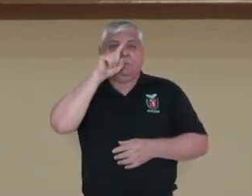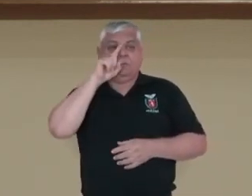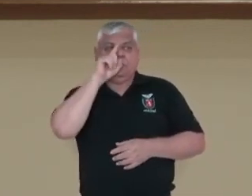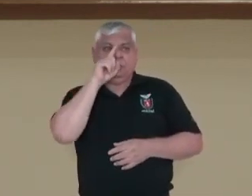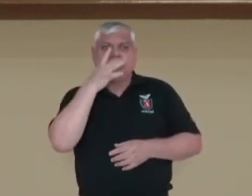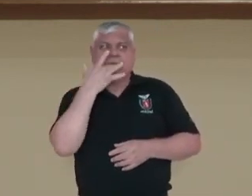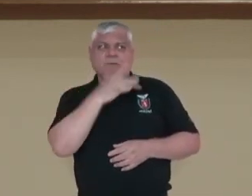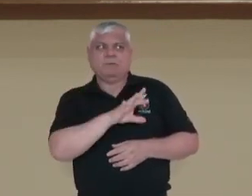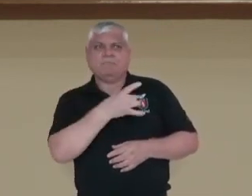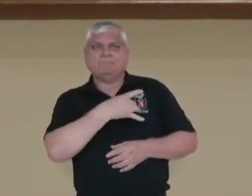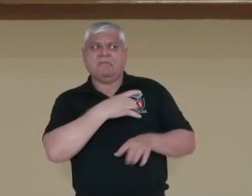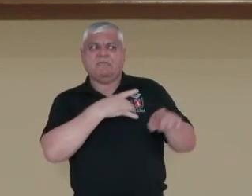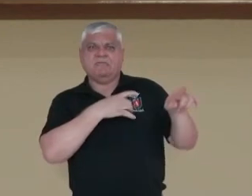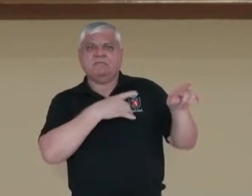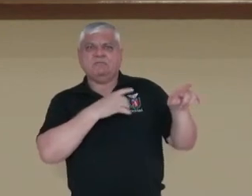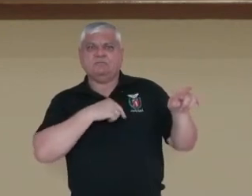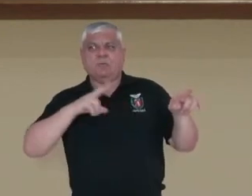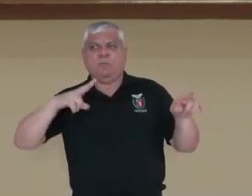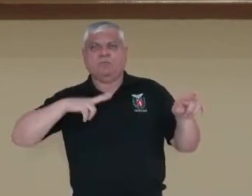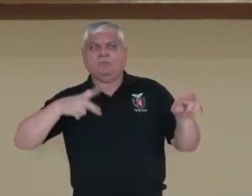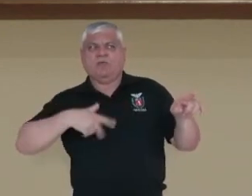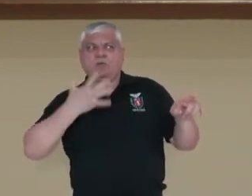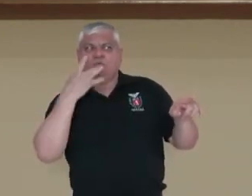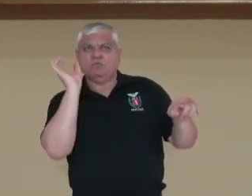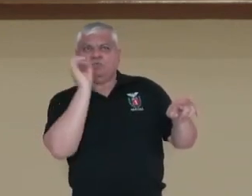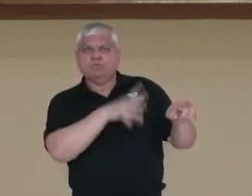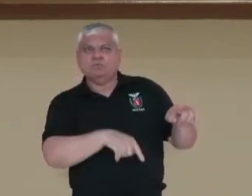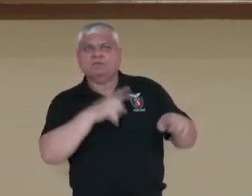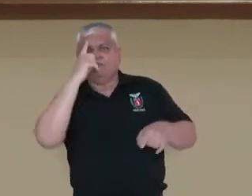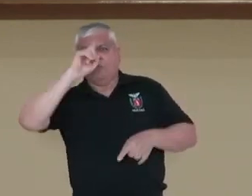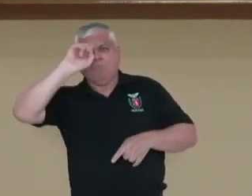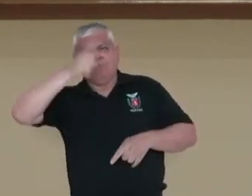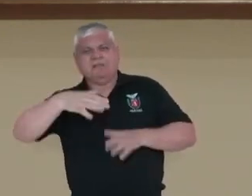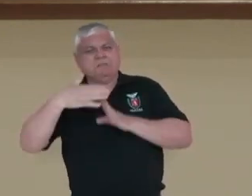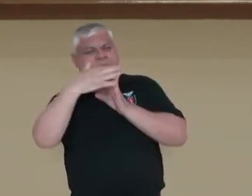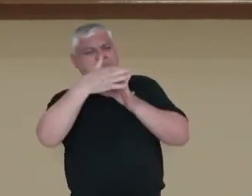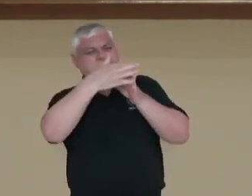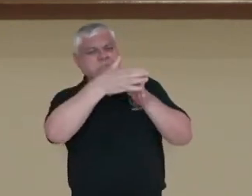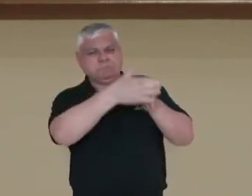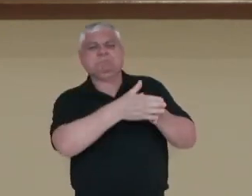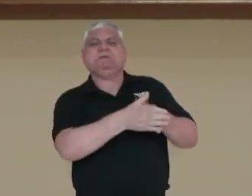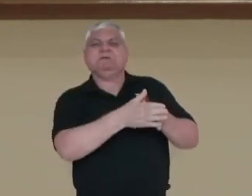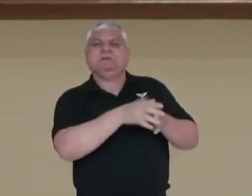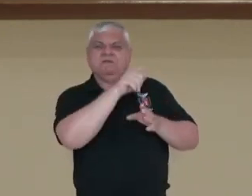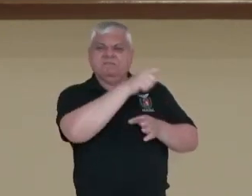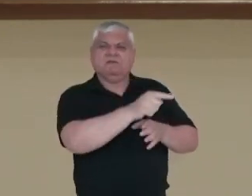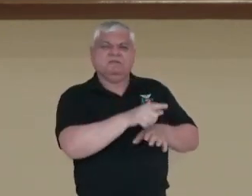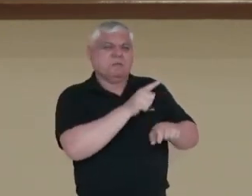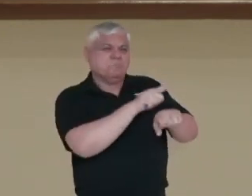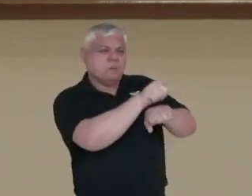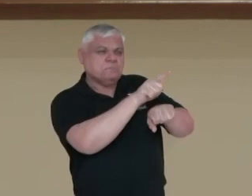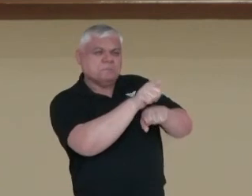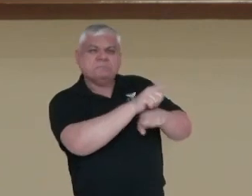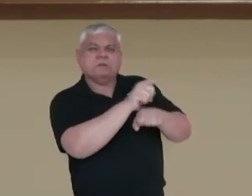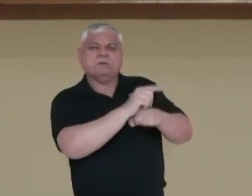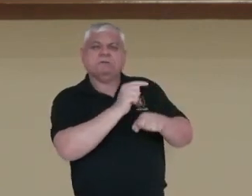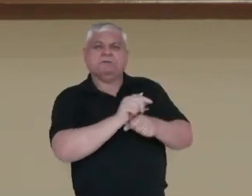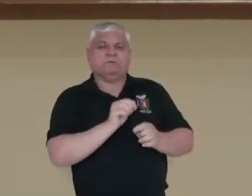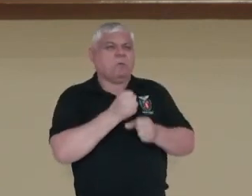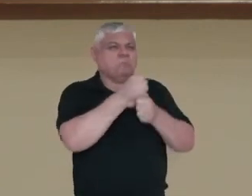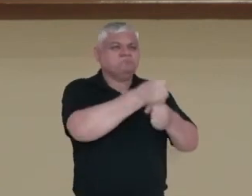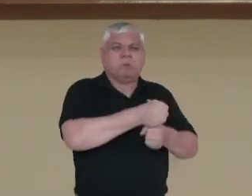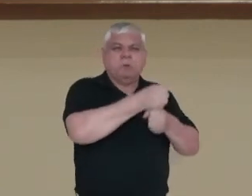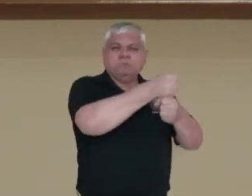portuguesas, que enviaram várias expedições e uma última expedição, em 1694, comandada